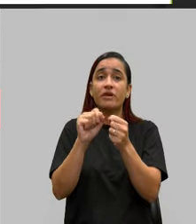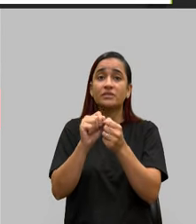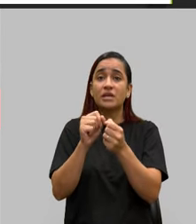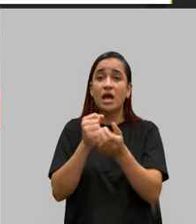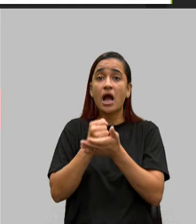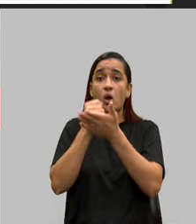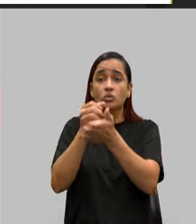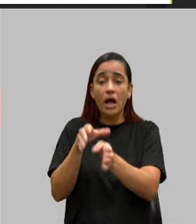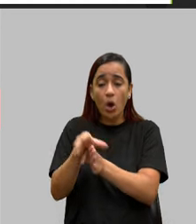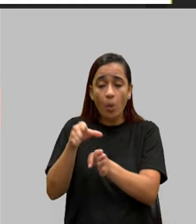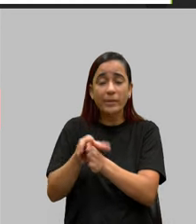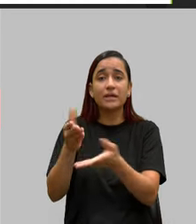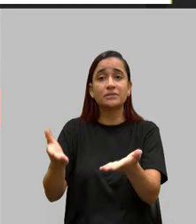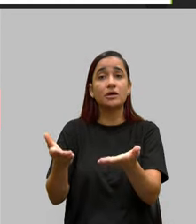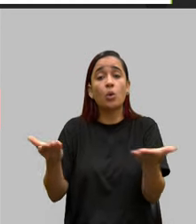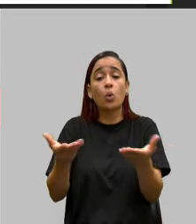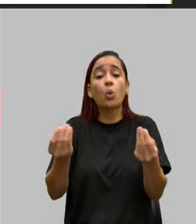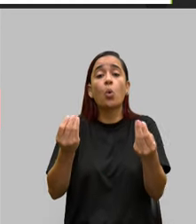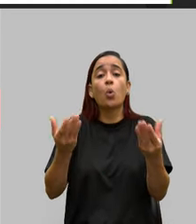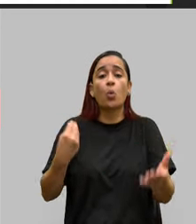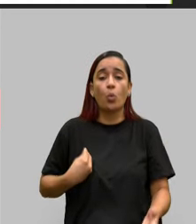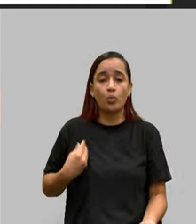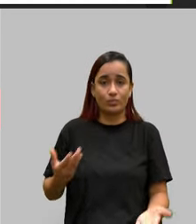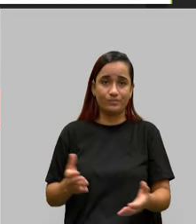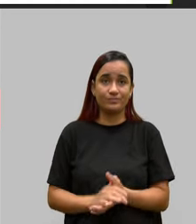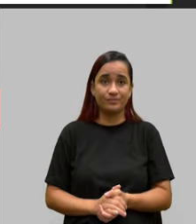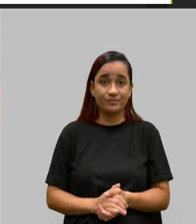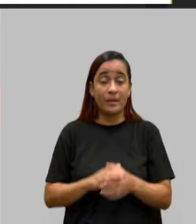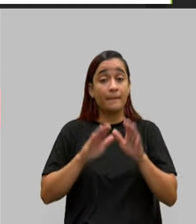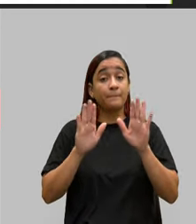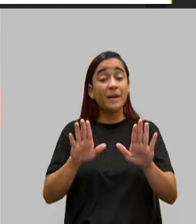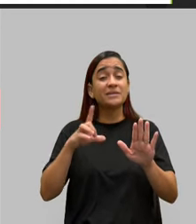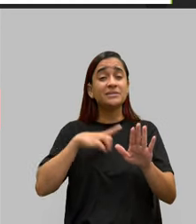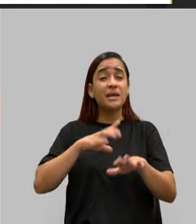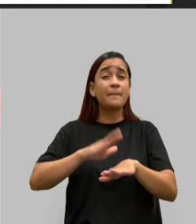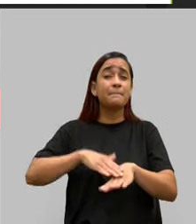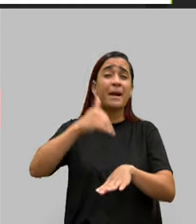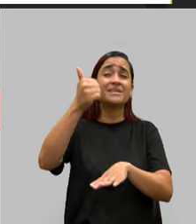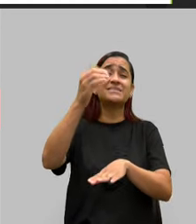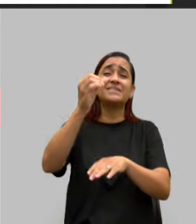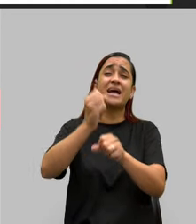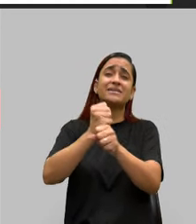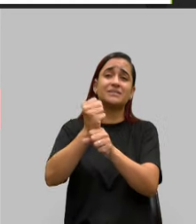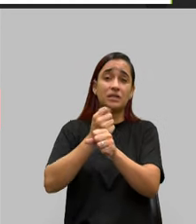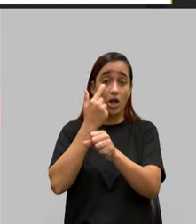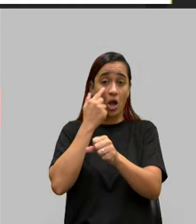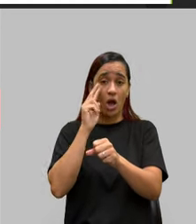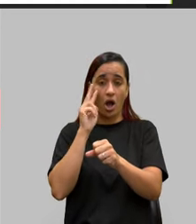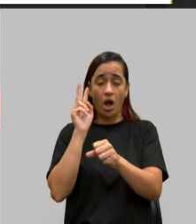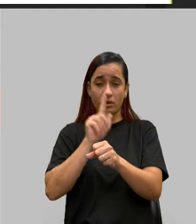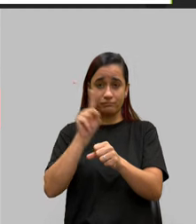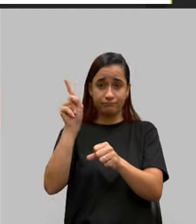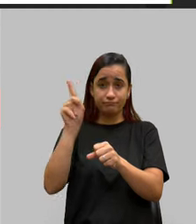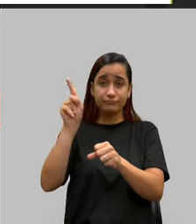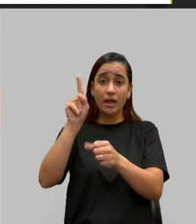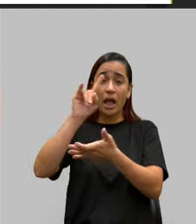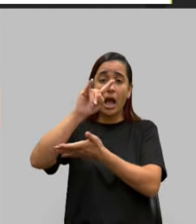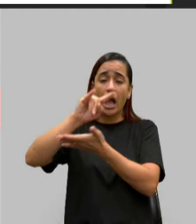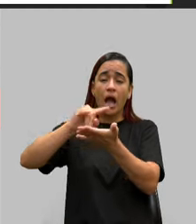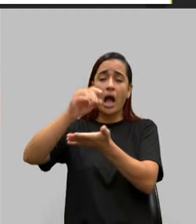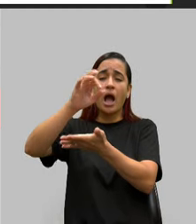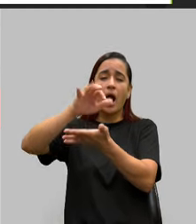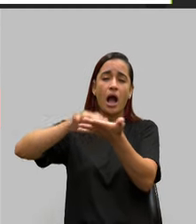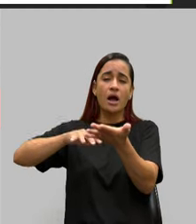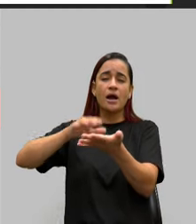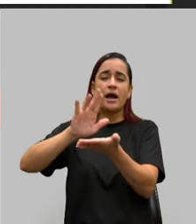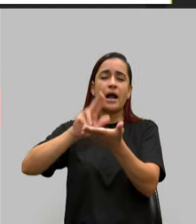funciona hoje só que tem muito mais de 10 anos isso aqui ó é uma carta que a gente fez em 2016